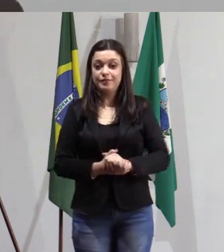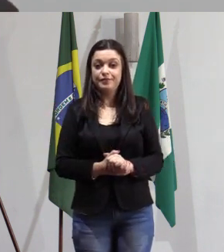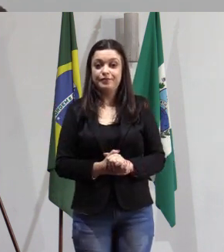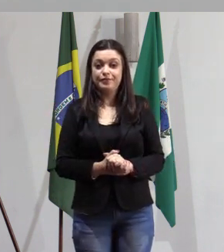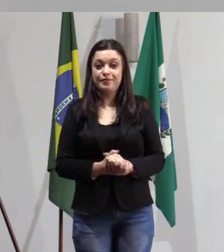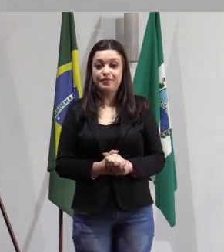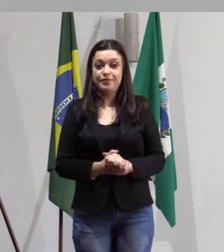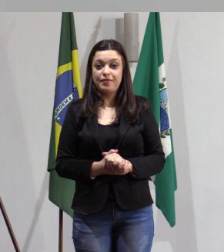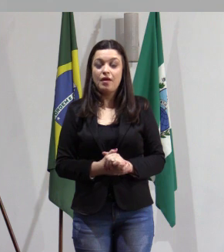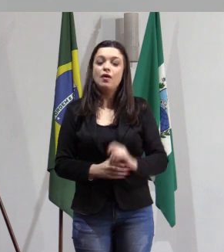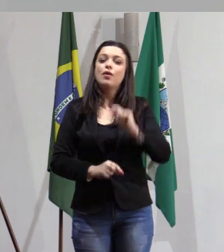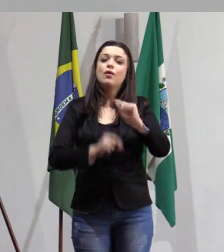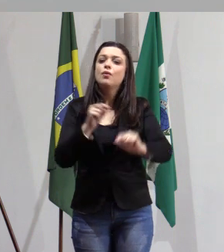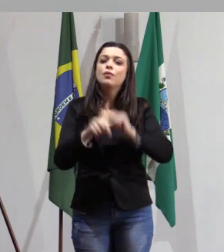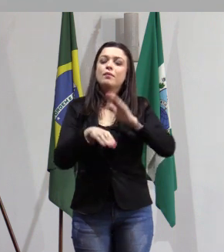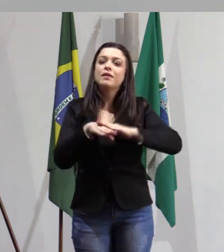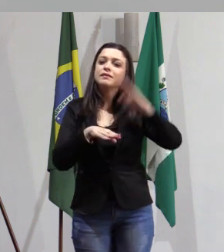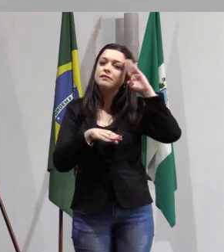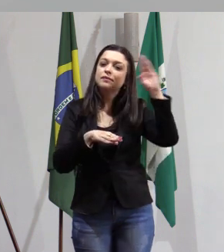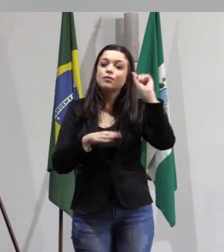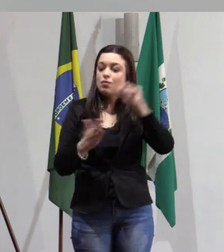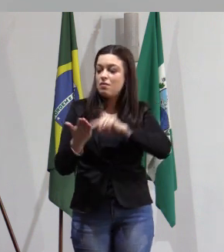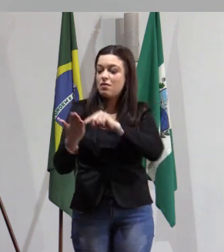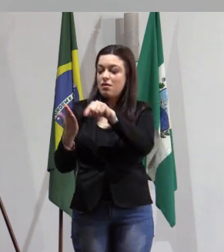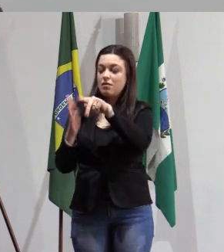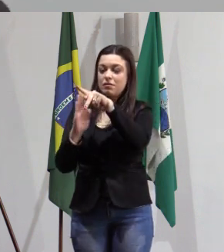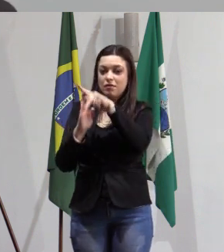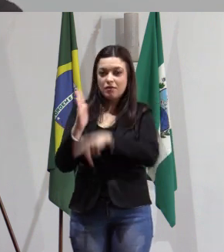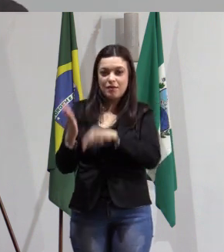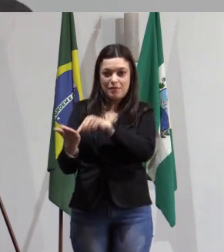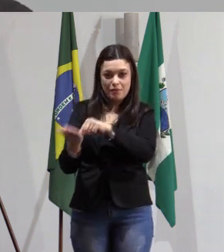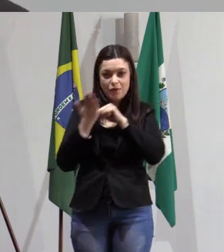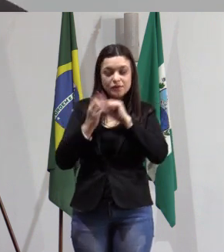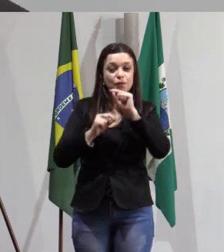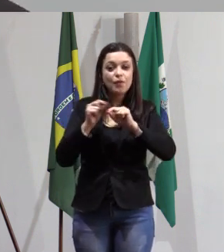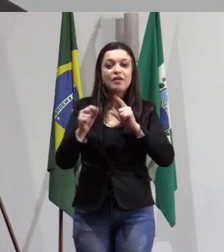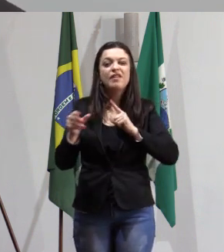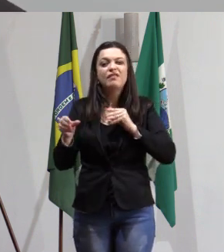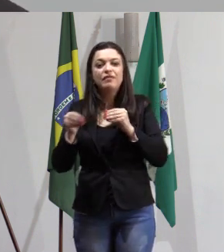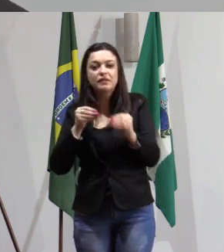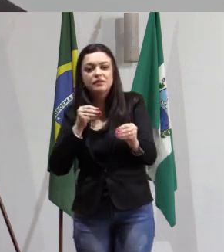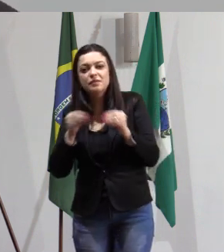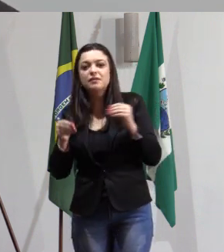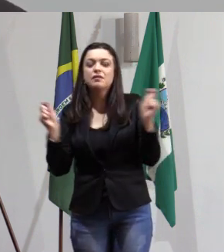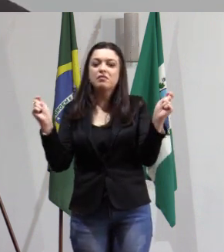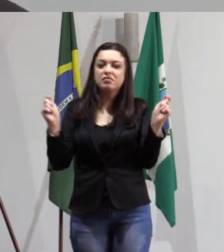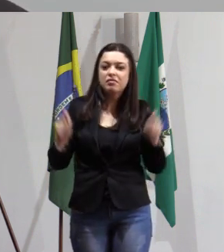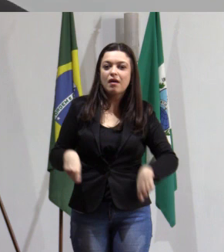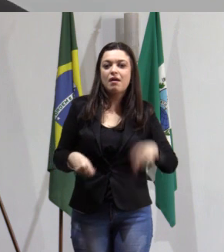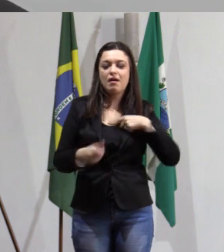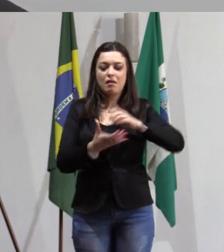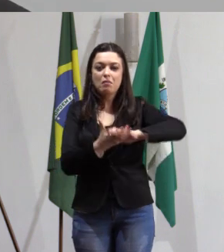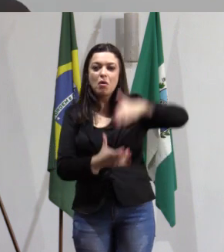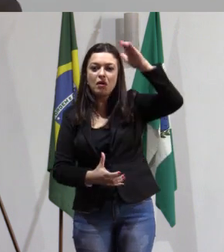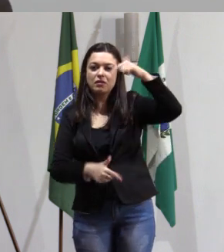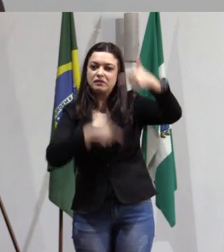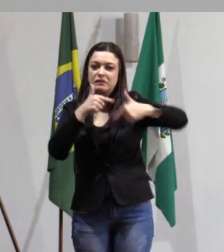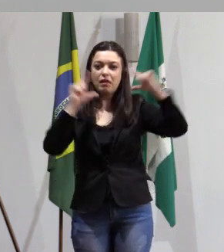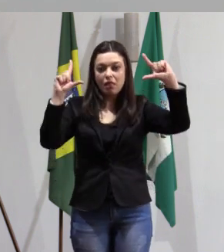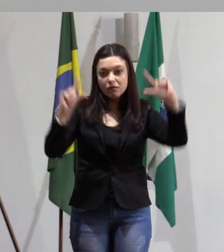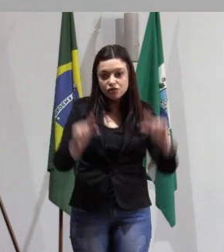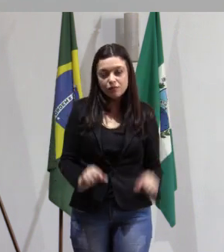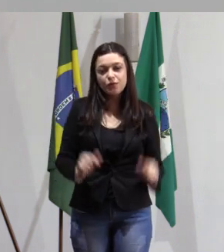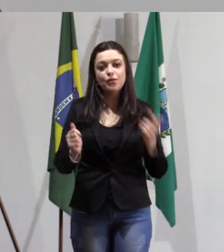A premissa, enfim, de flexibilização de procedimentos, de desburocratização